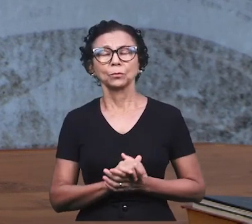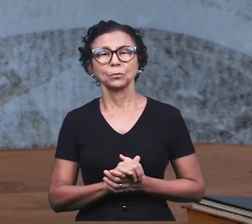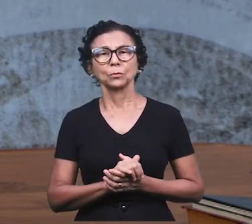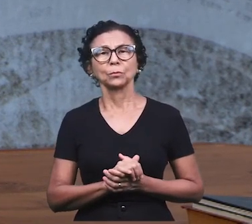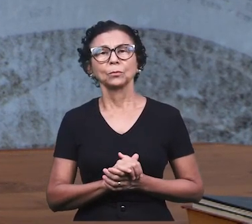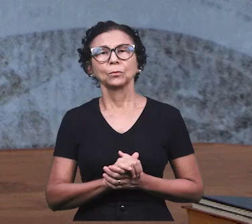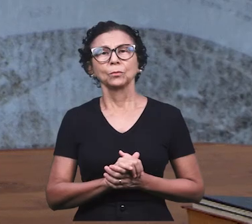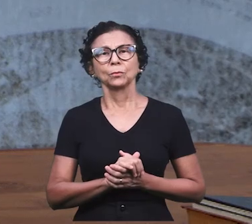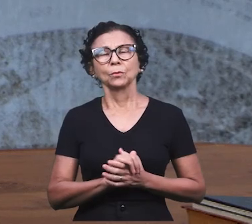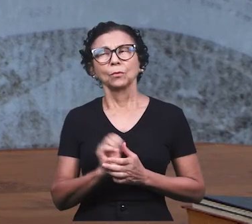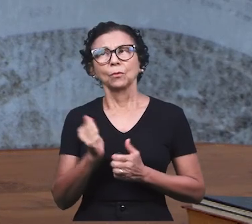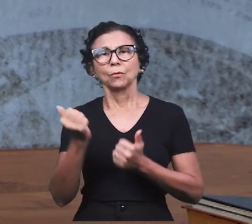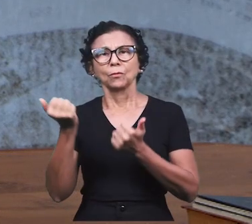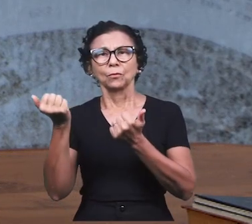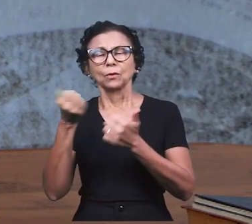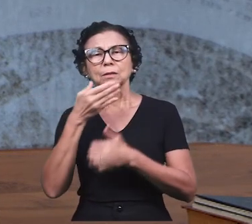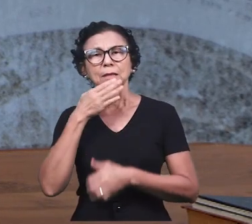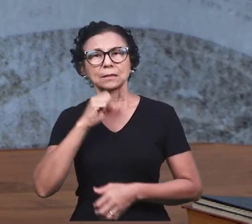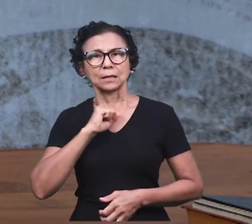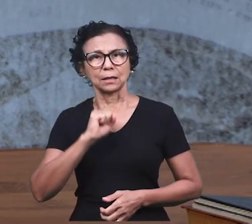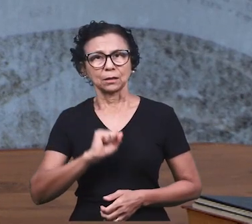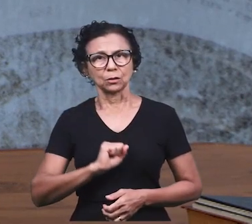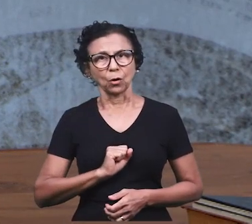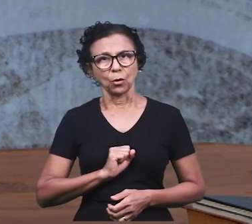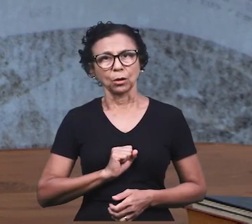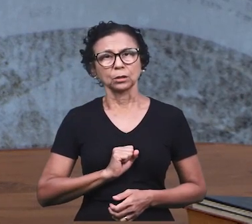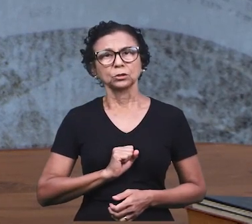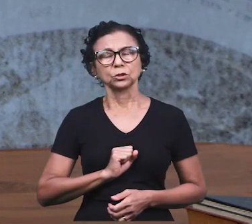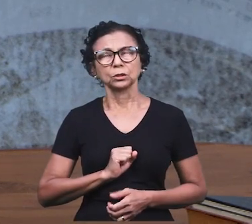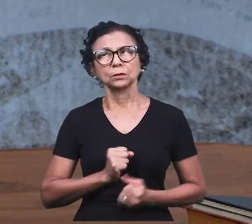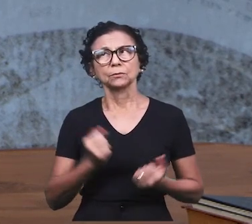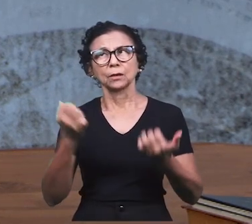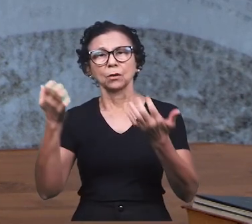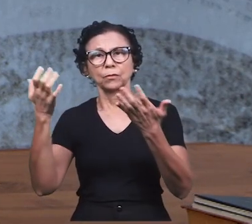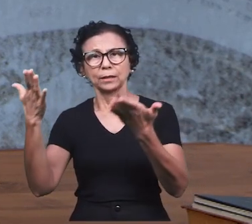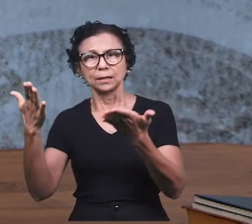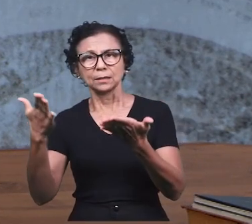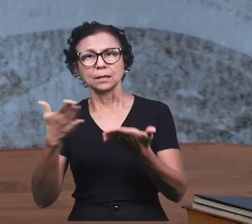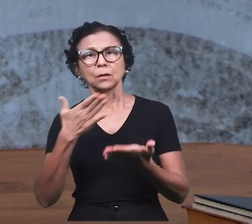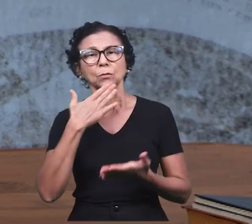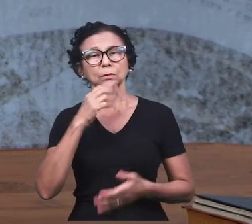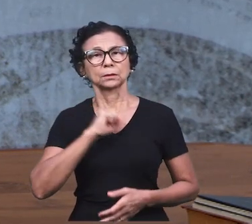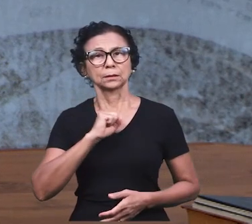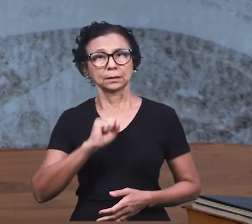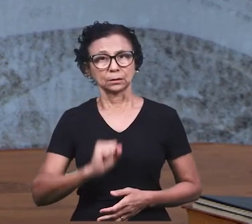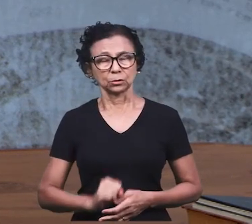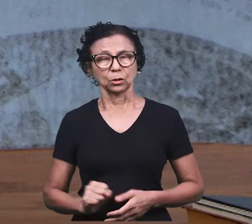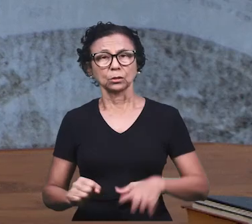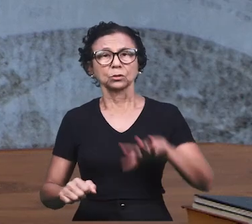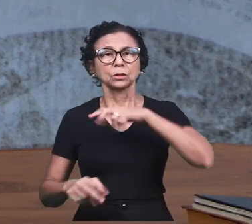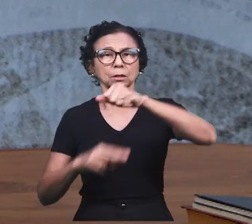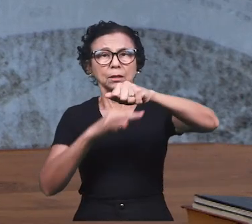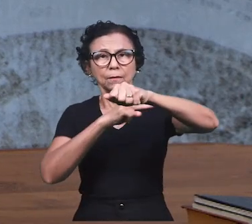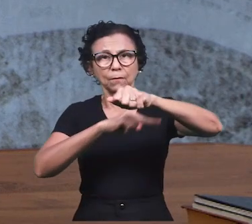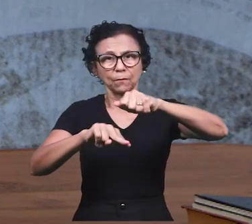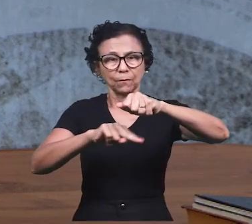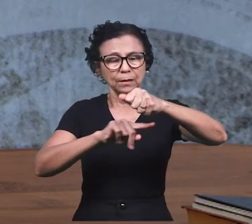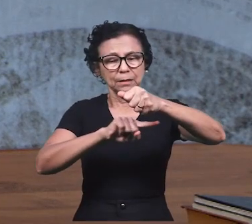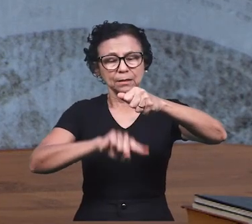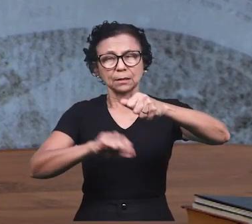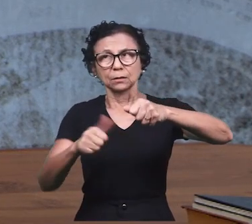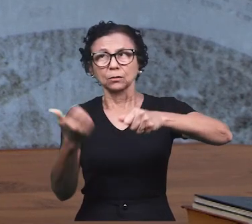Senhor, que será do sacerdote que espargiu o sangue da oferta pacífica. Mas a carne